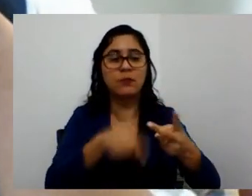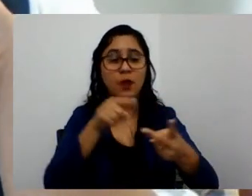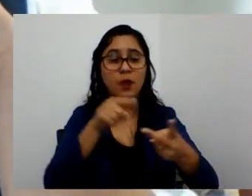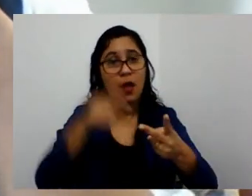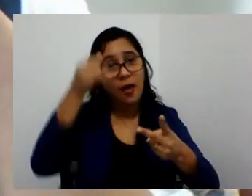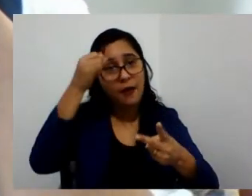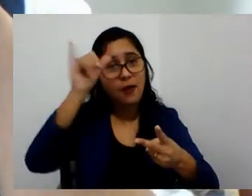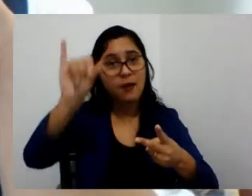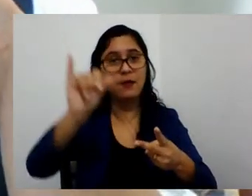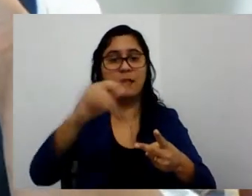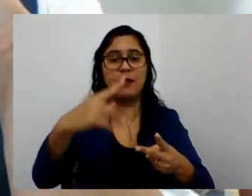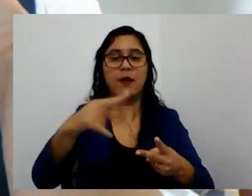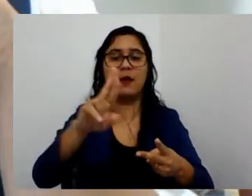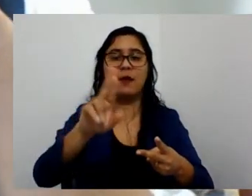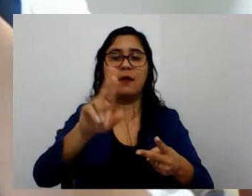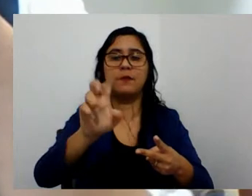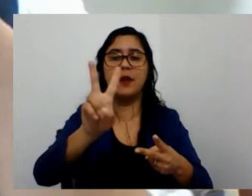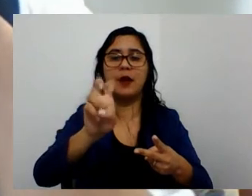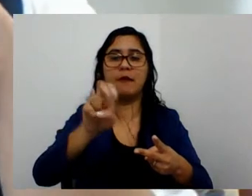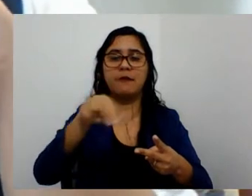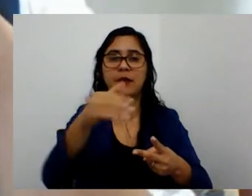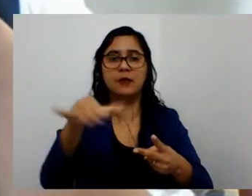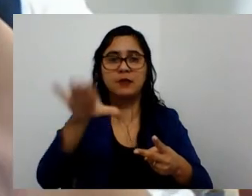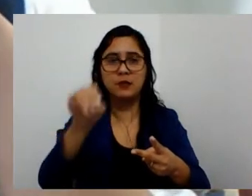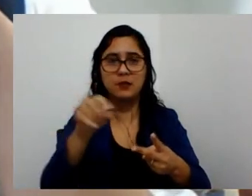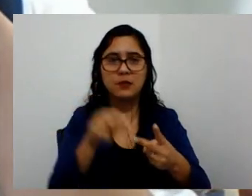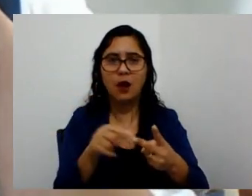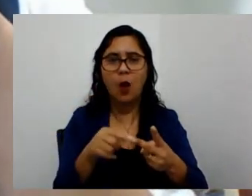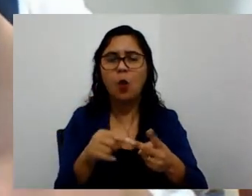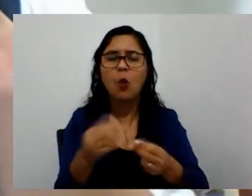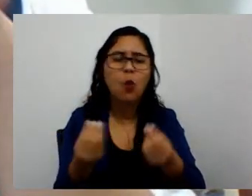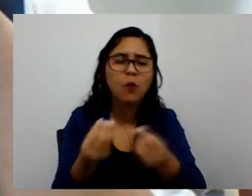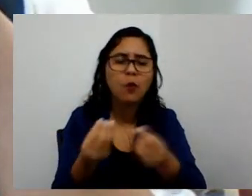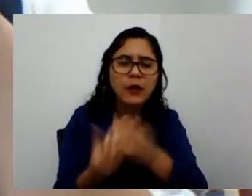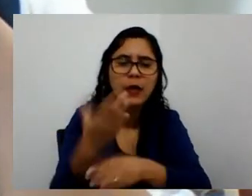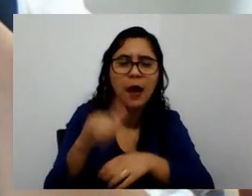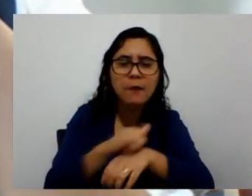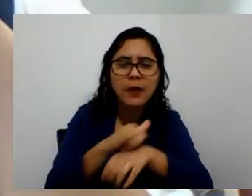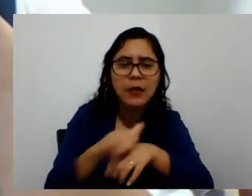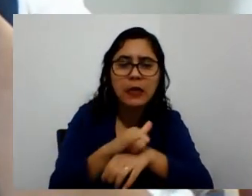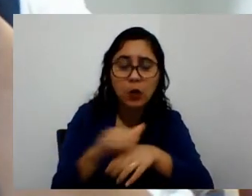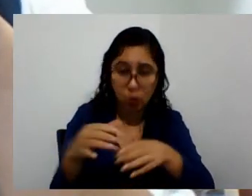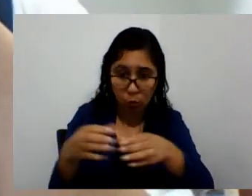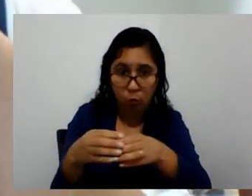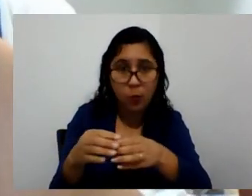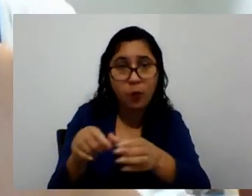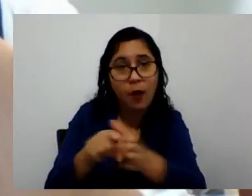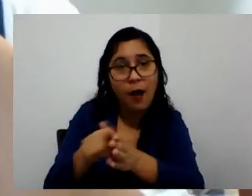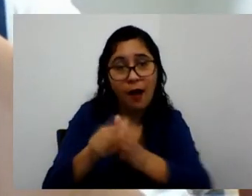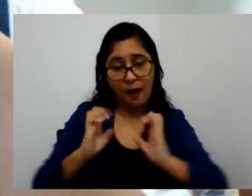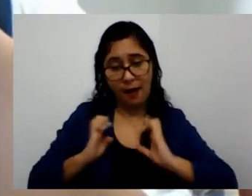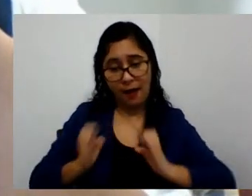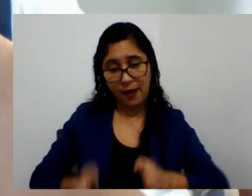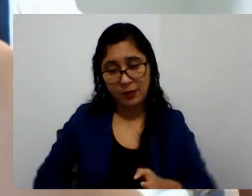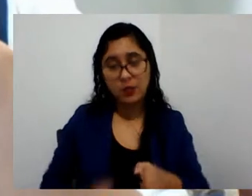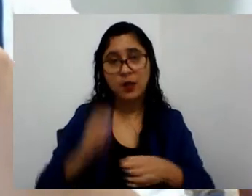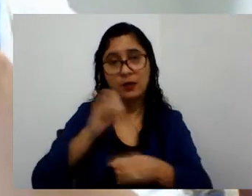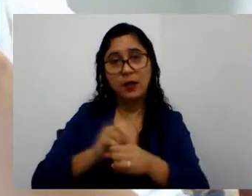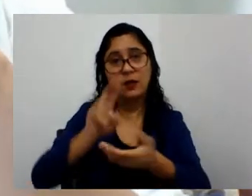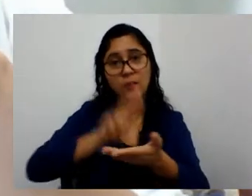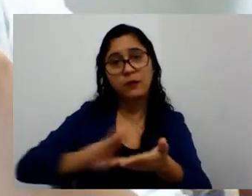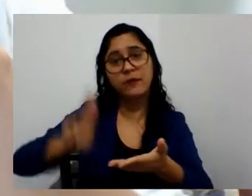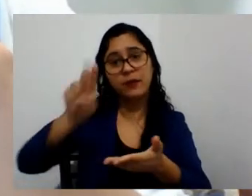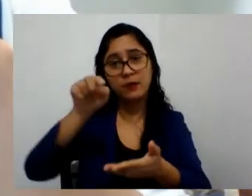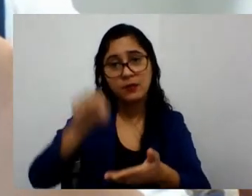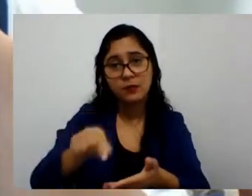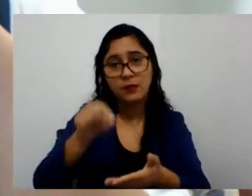forma, criar mecanismos dentro dos comitês de éticas, dentro das próprias universidades que acompanhem